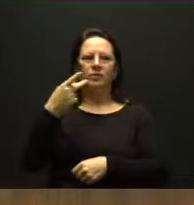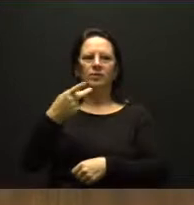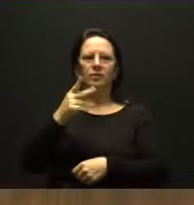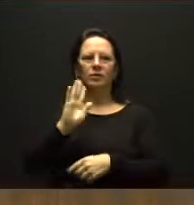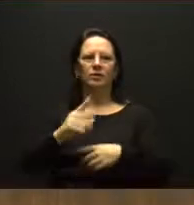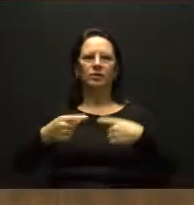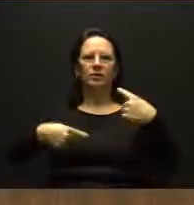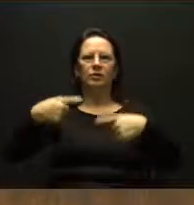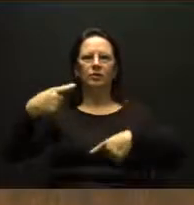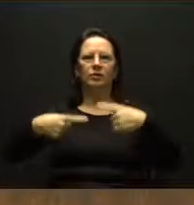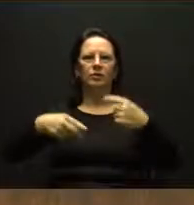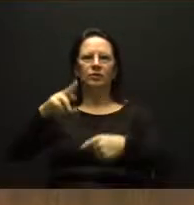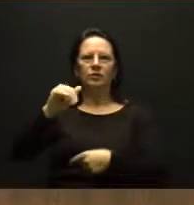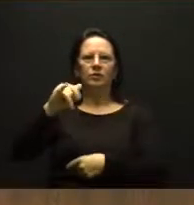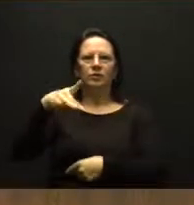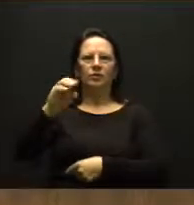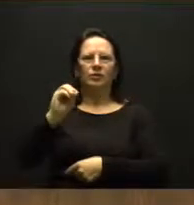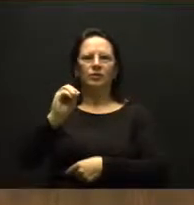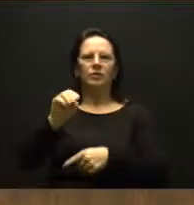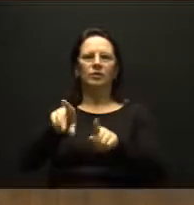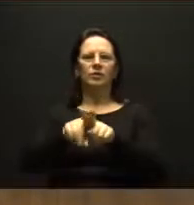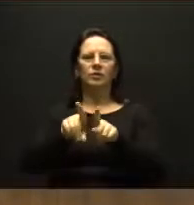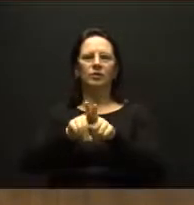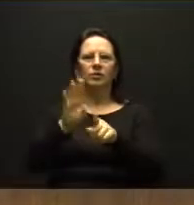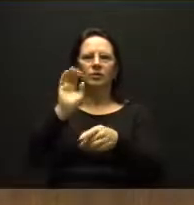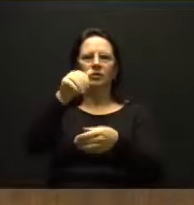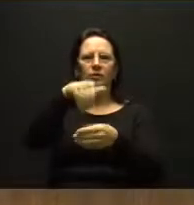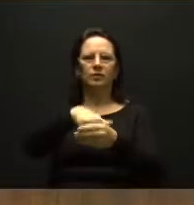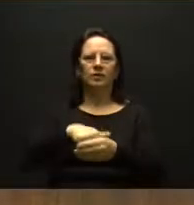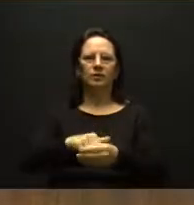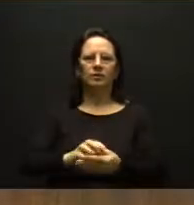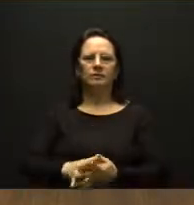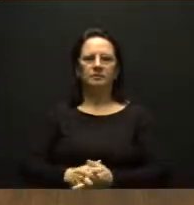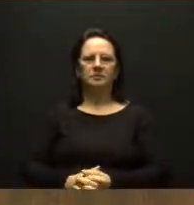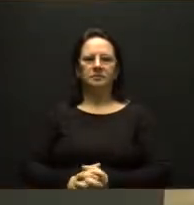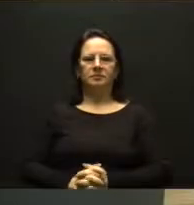eo vereador ricardo de oliveira usou a palavra em votação